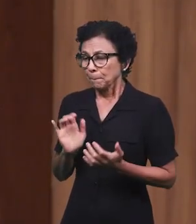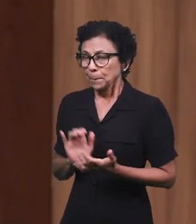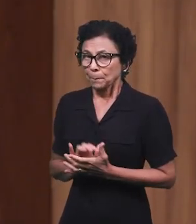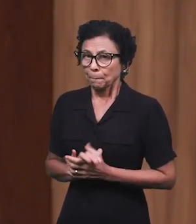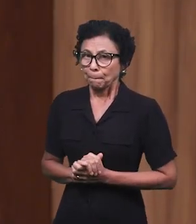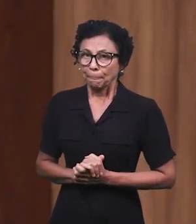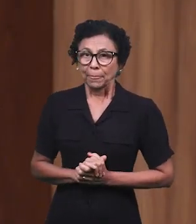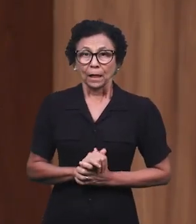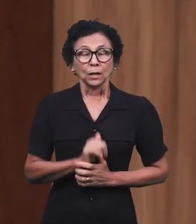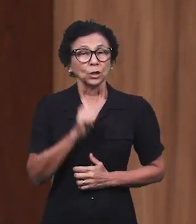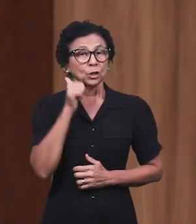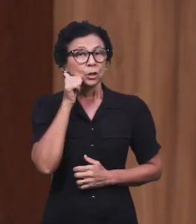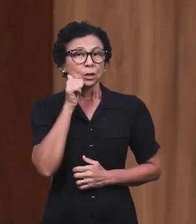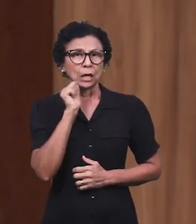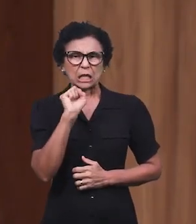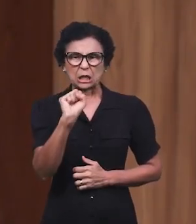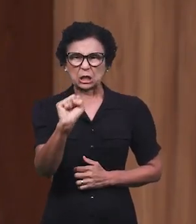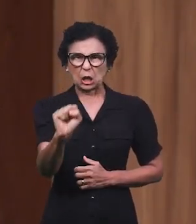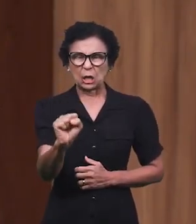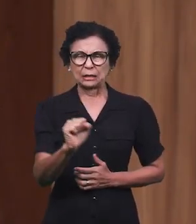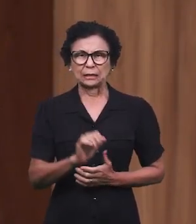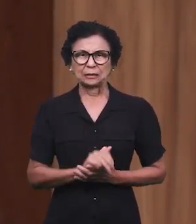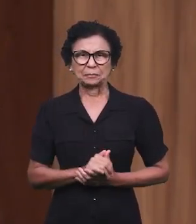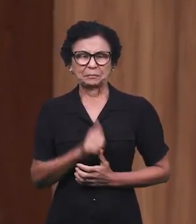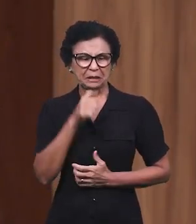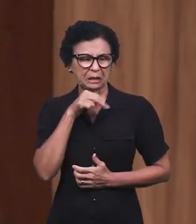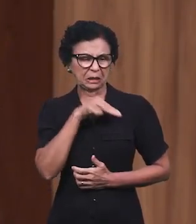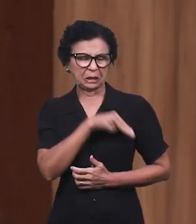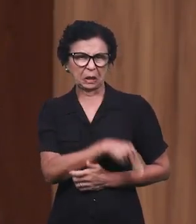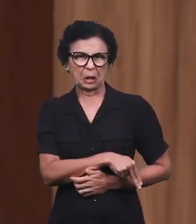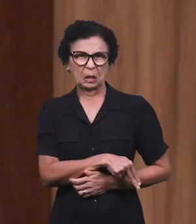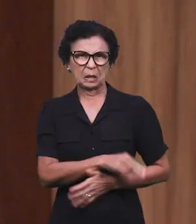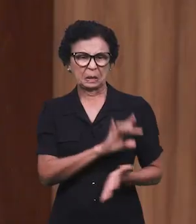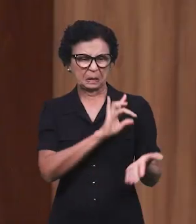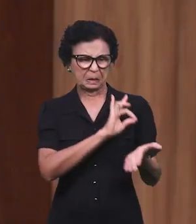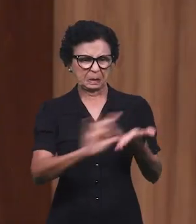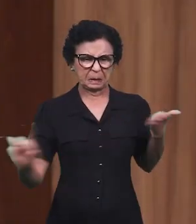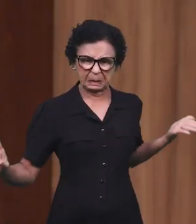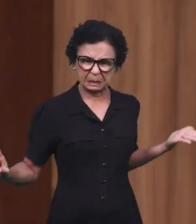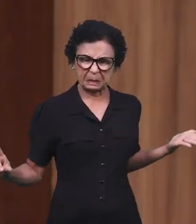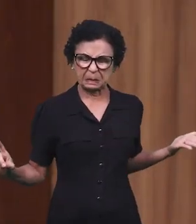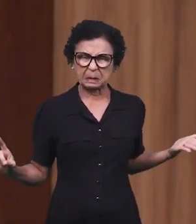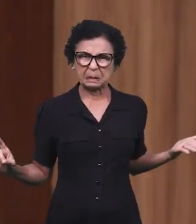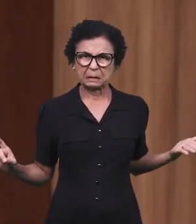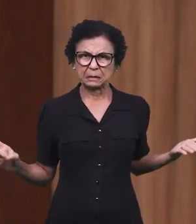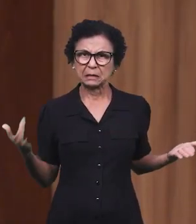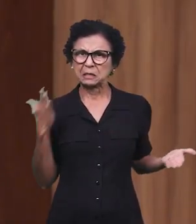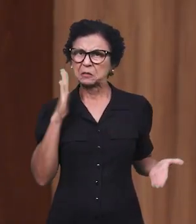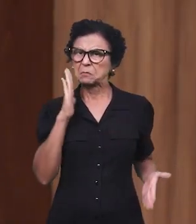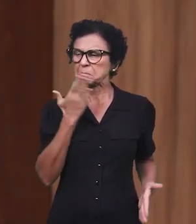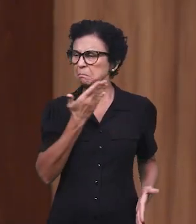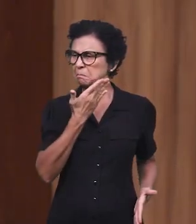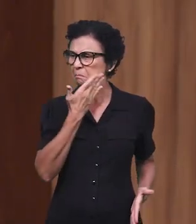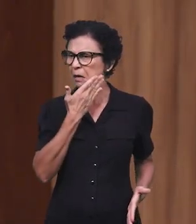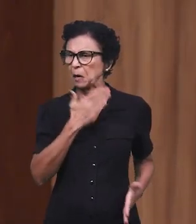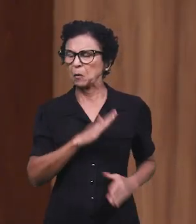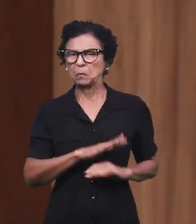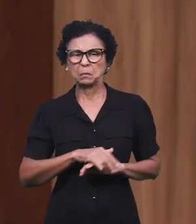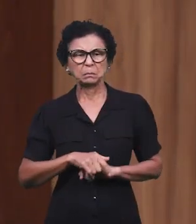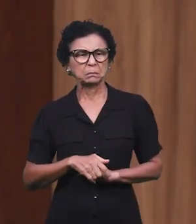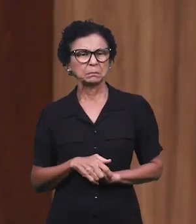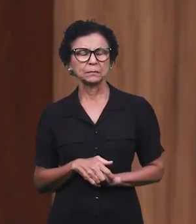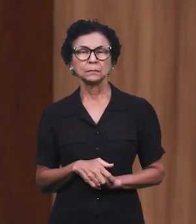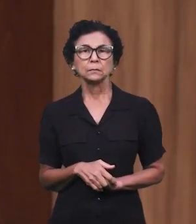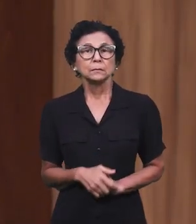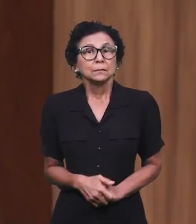nora e a sogra são inimigas, não se falam, né? Uma não vai na casa da outra. Então, a gente tem de